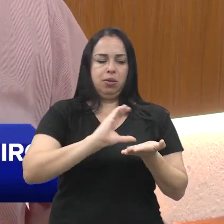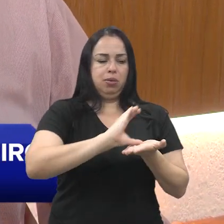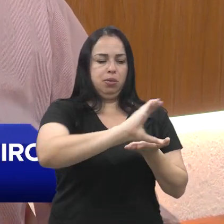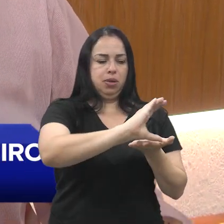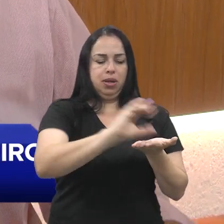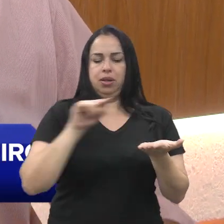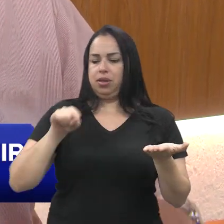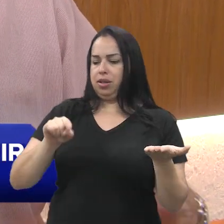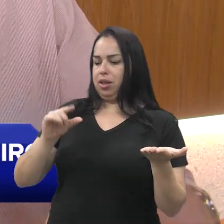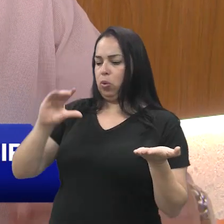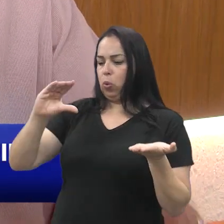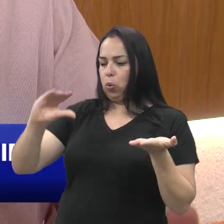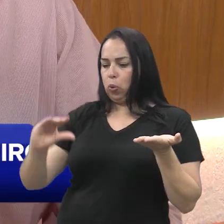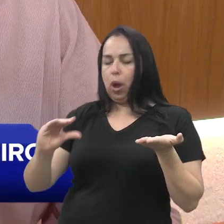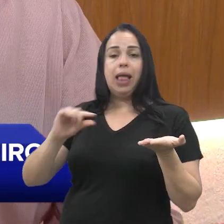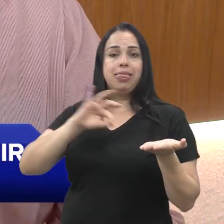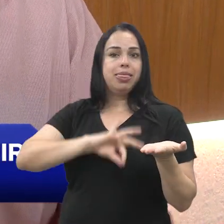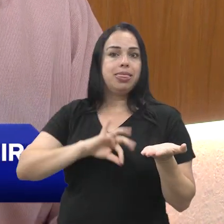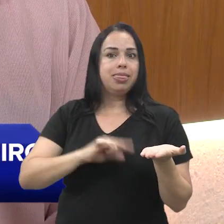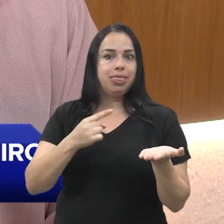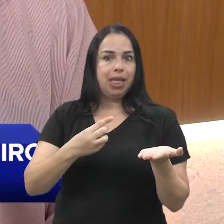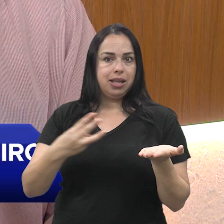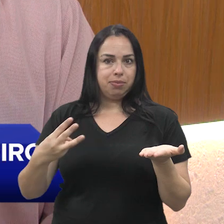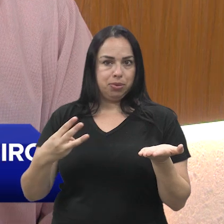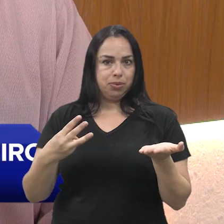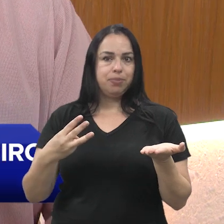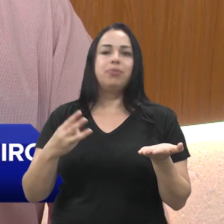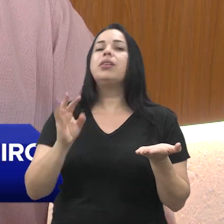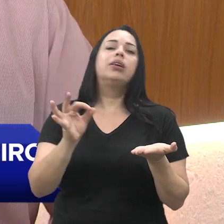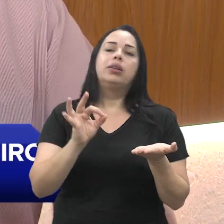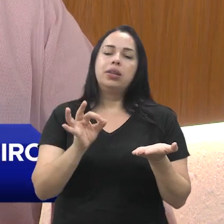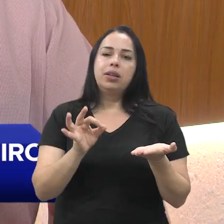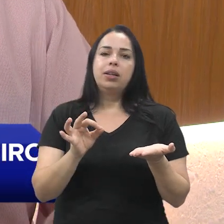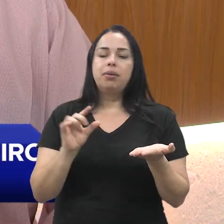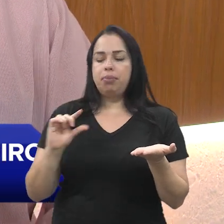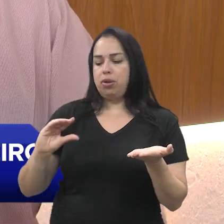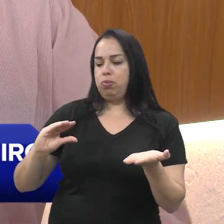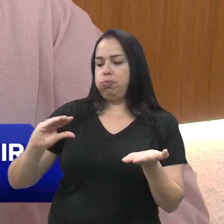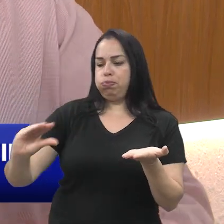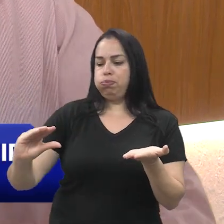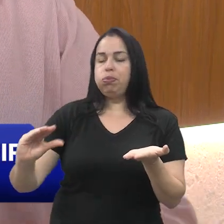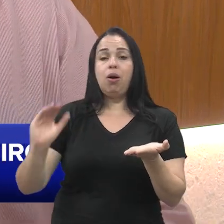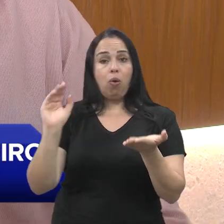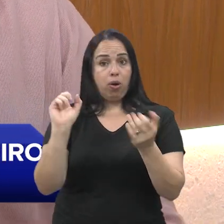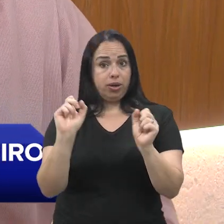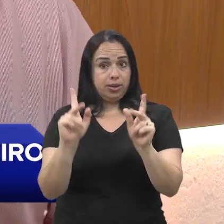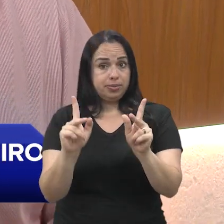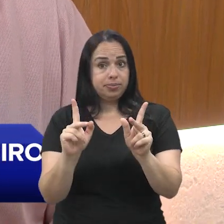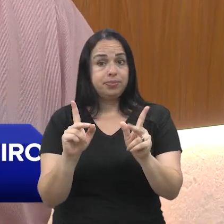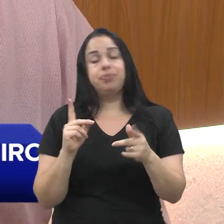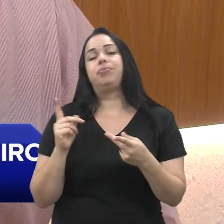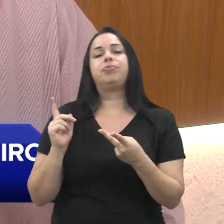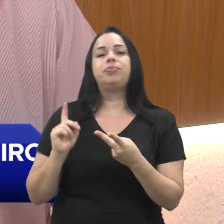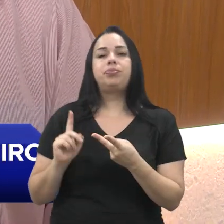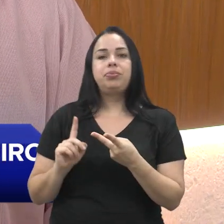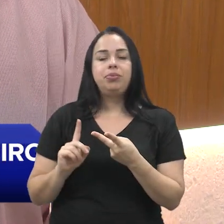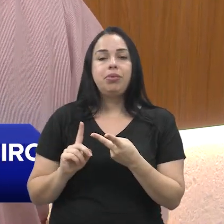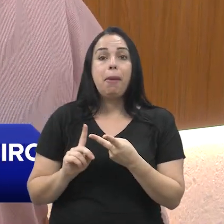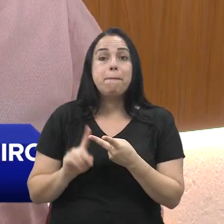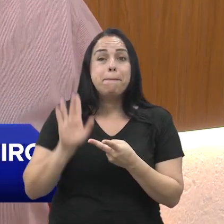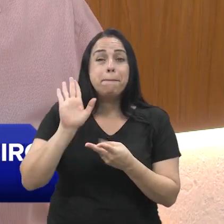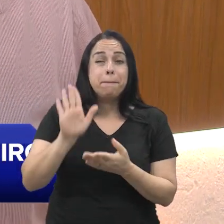primeira, porque uma parte vai para a Previdência Social. Só para deixar isso, para não causar nenhum estresse em quem já recebeu,